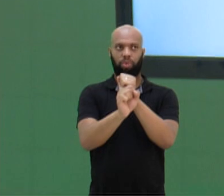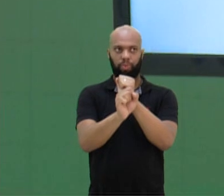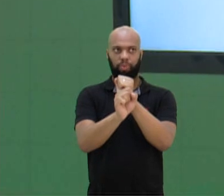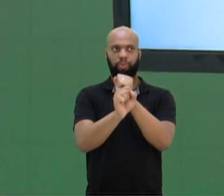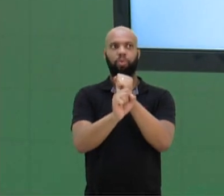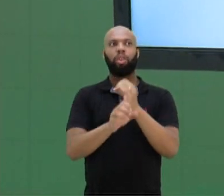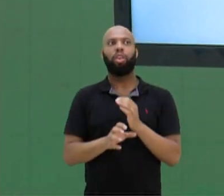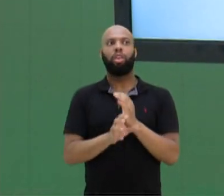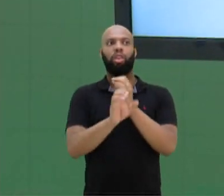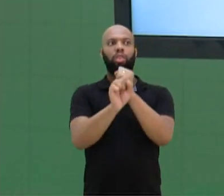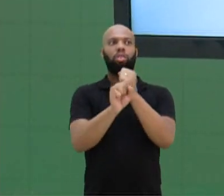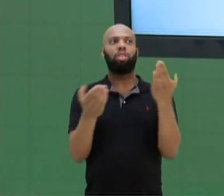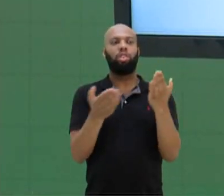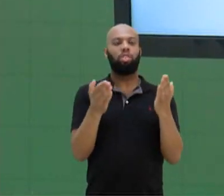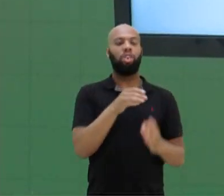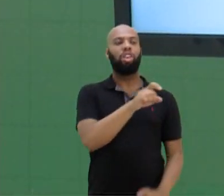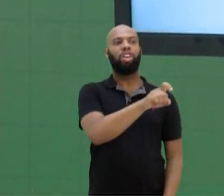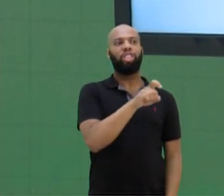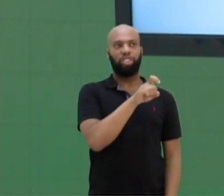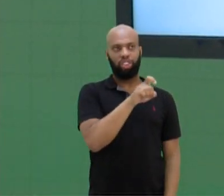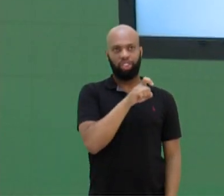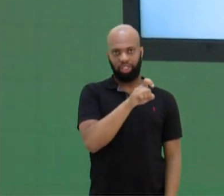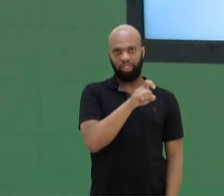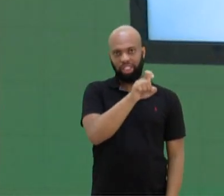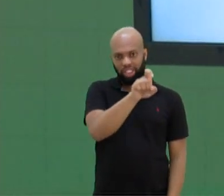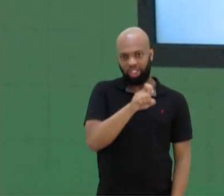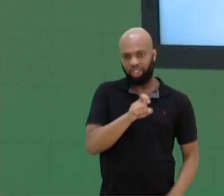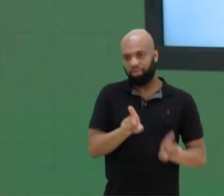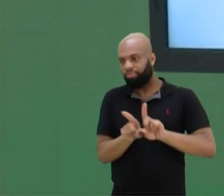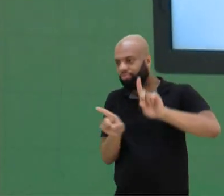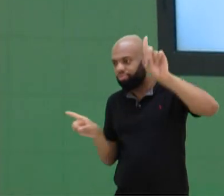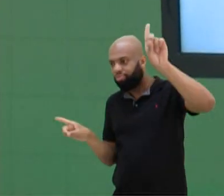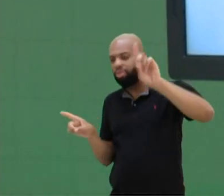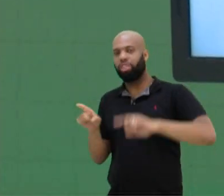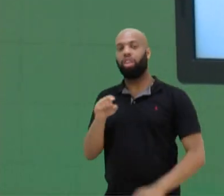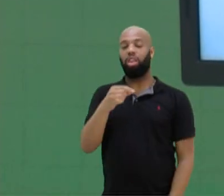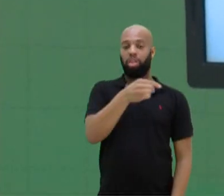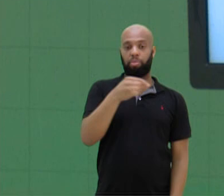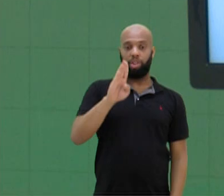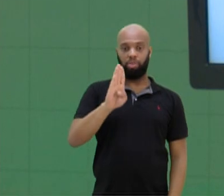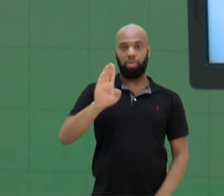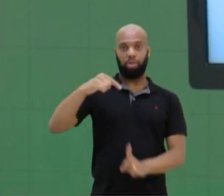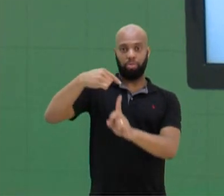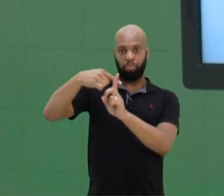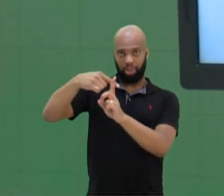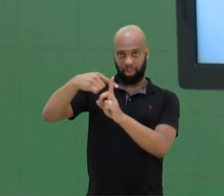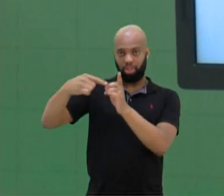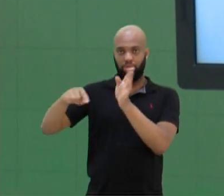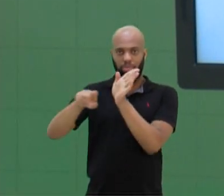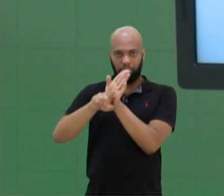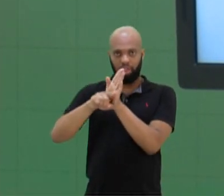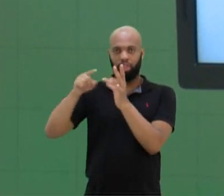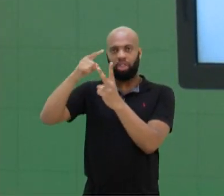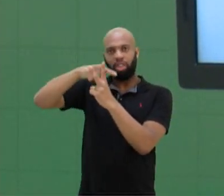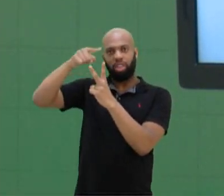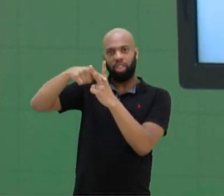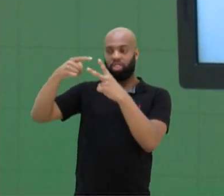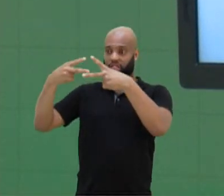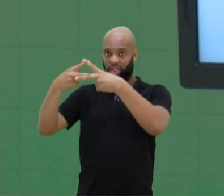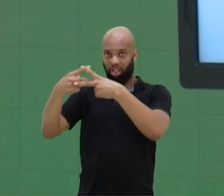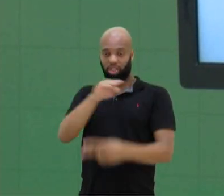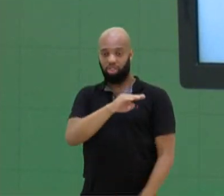para o cálculo do x. Segunda parte da nossa fórmula de Bhaskara. Menos b, mais ou